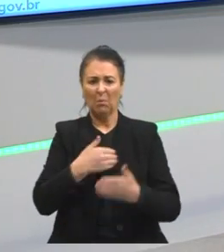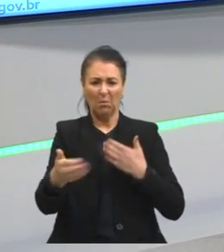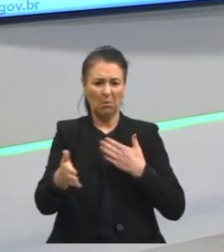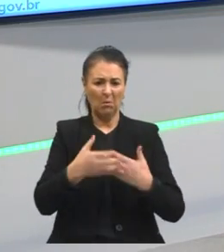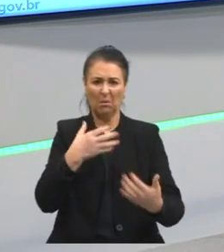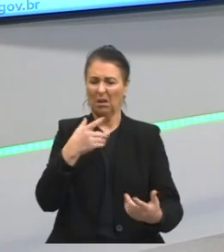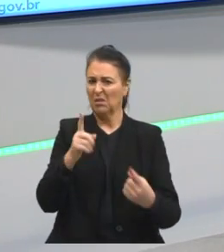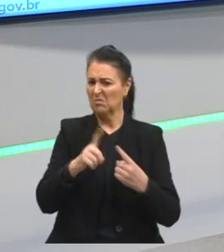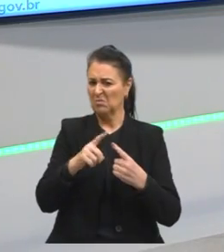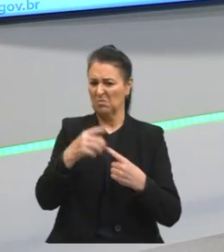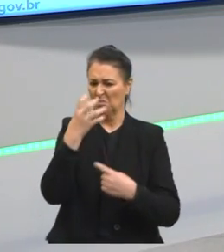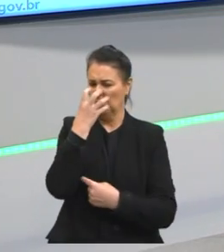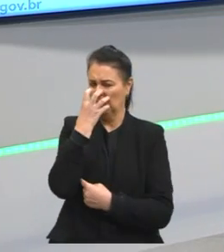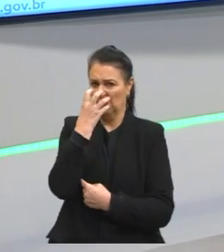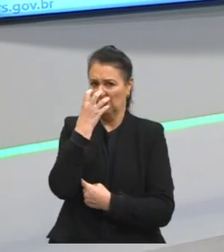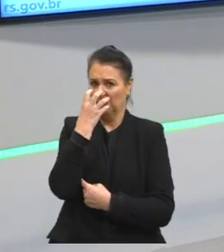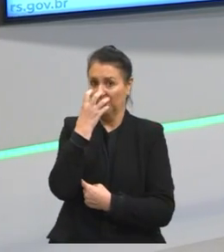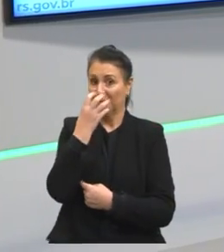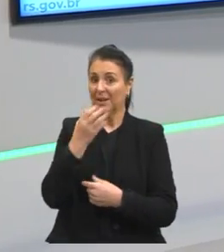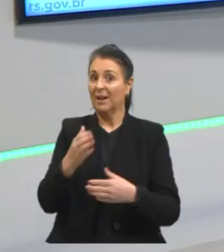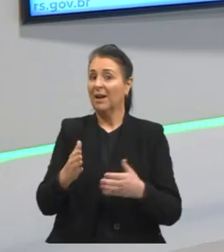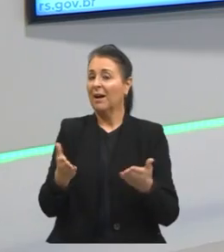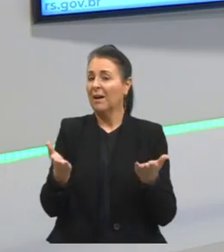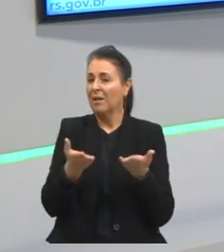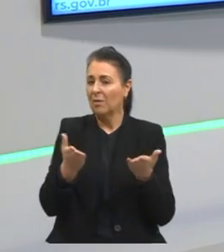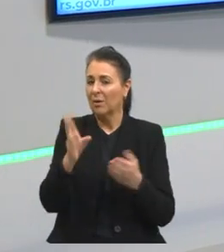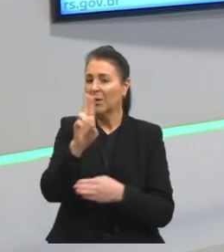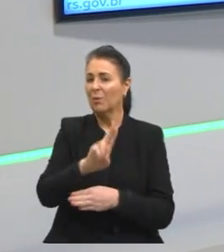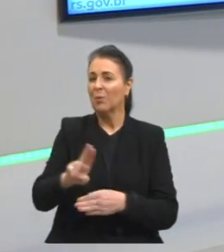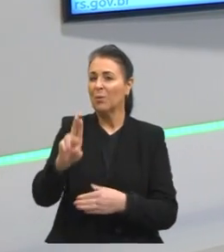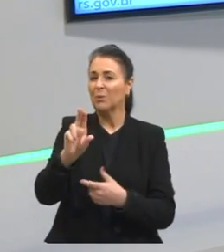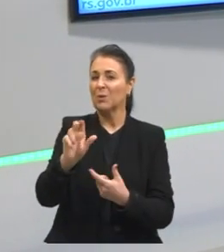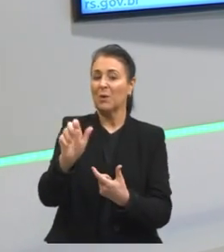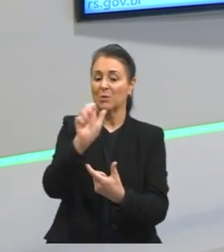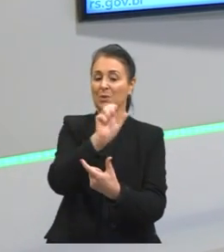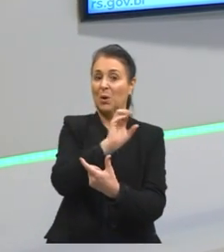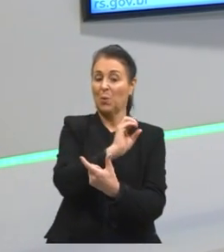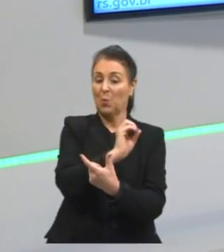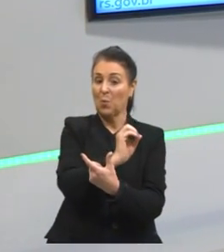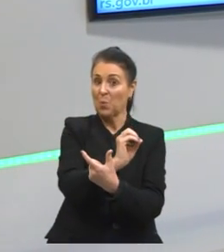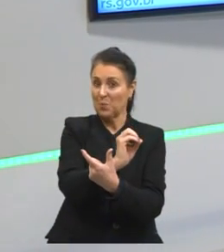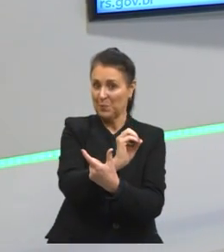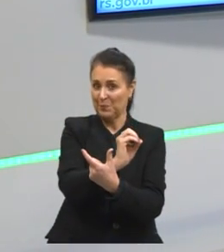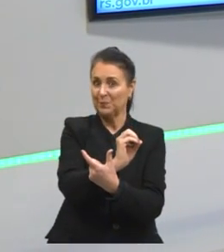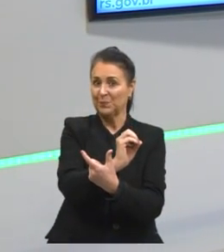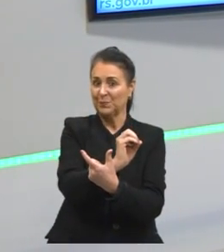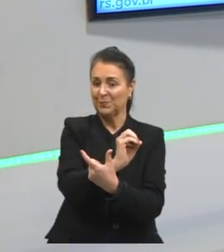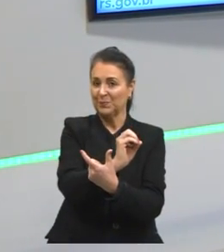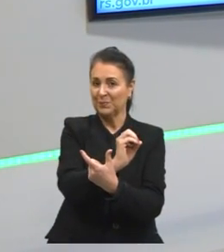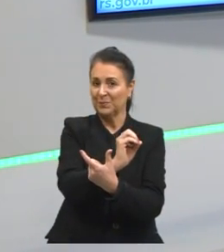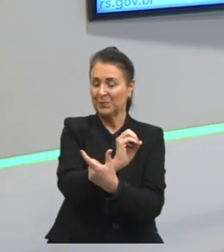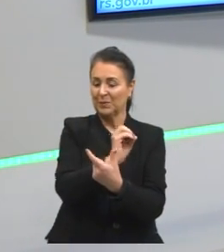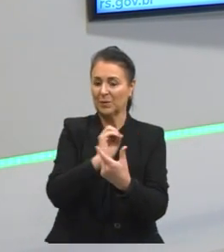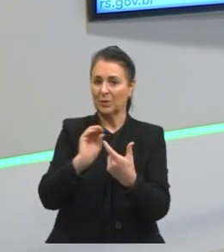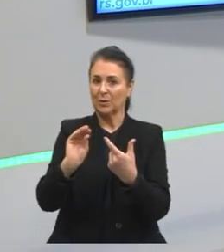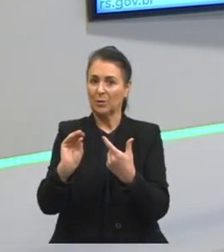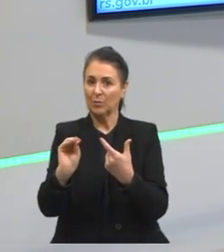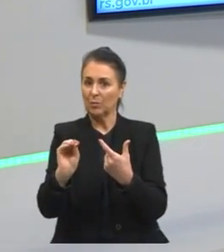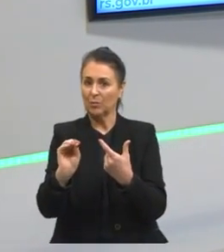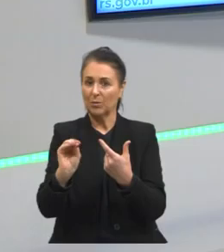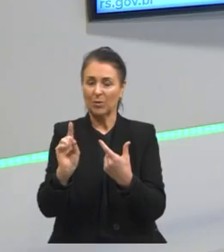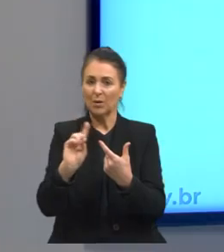Qualquer um. Agora, quando eu uso o artigo O, que é definido, ele está dizendo que é qualquer